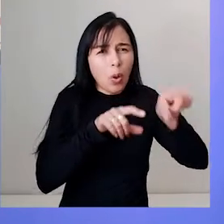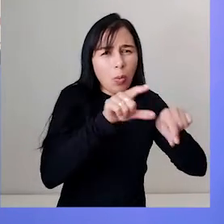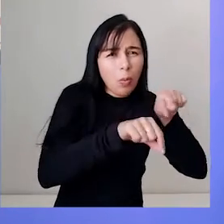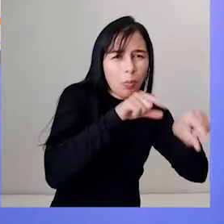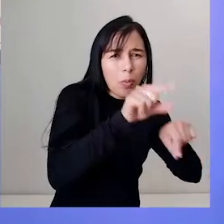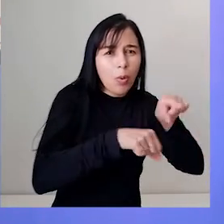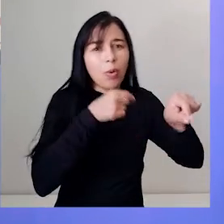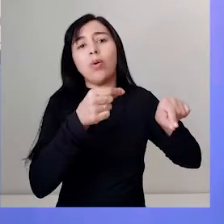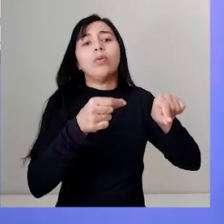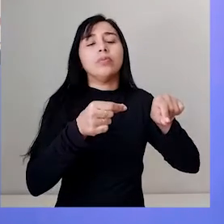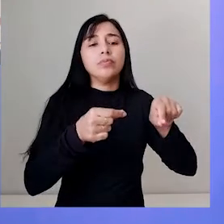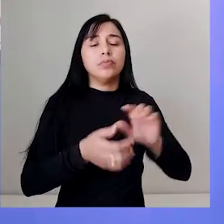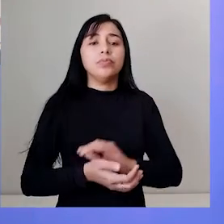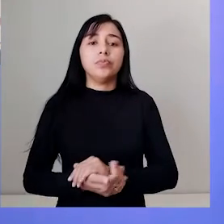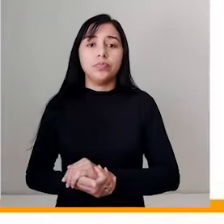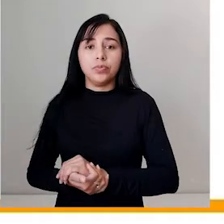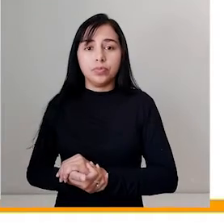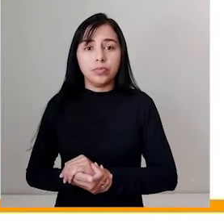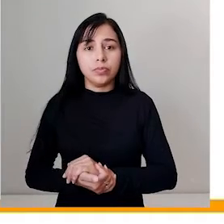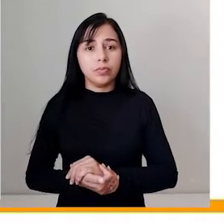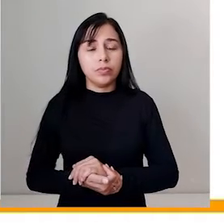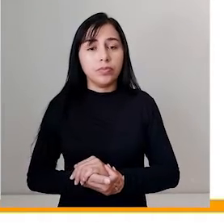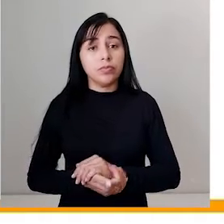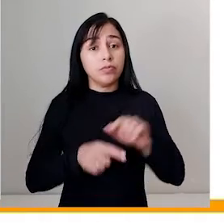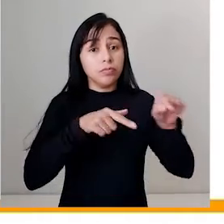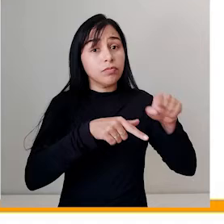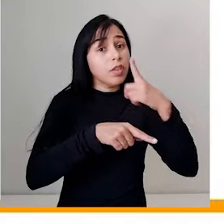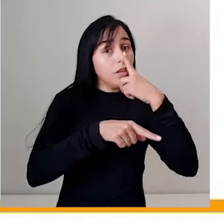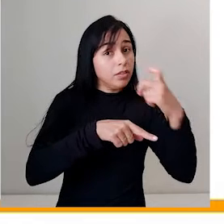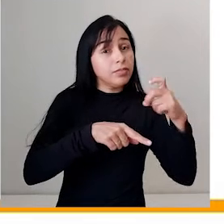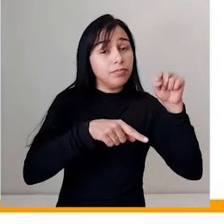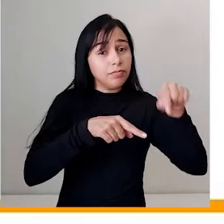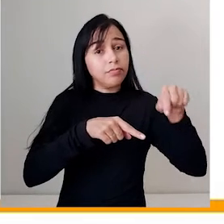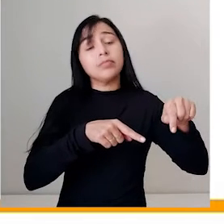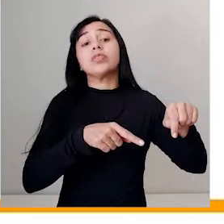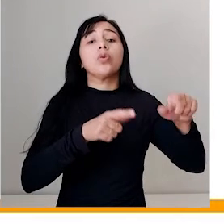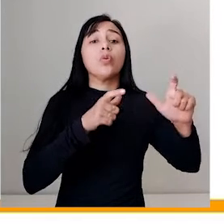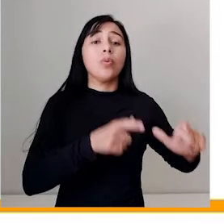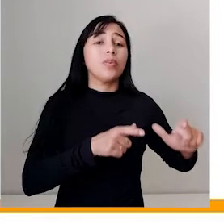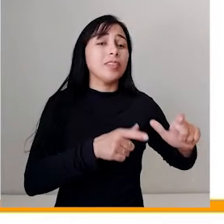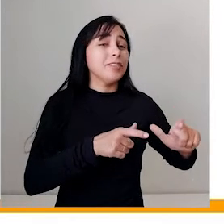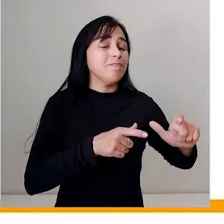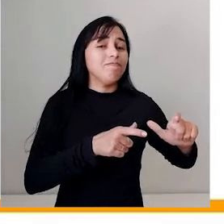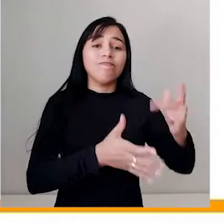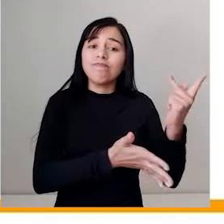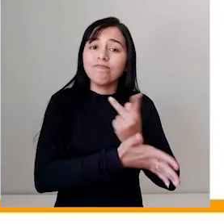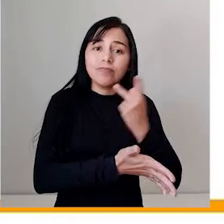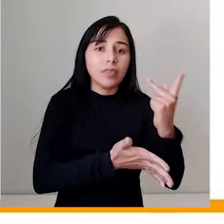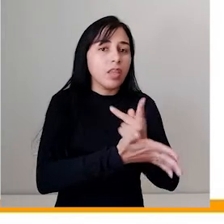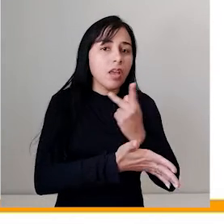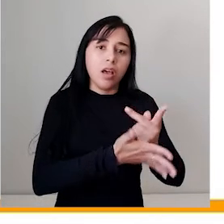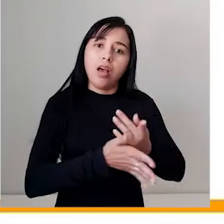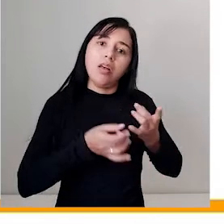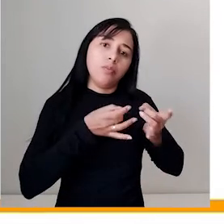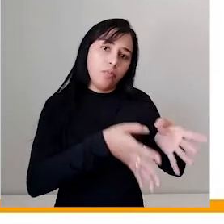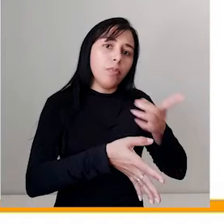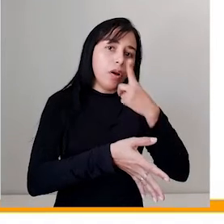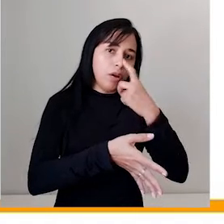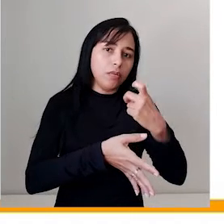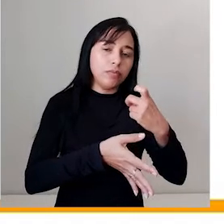urubus sobrevoando nessa área. E nesses lixões, que são locais inadequados para o